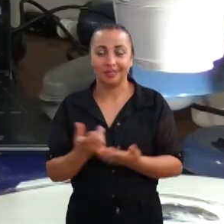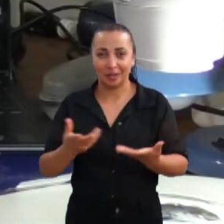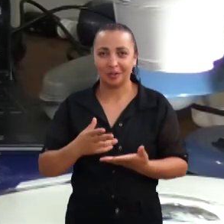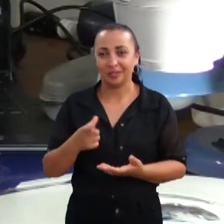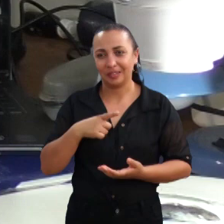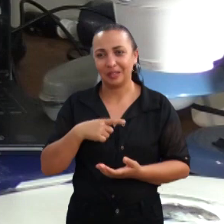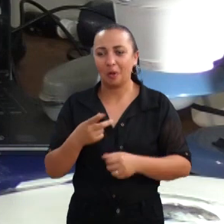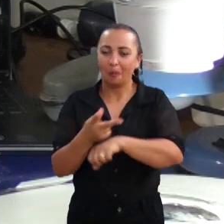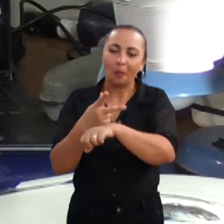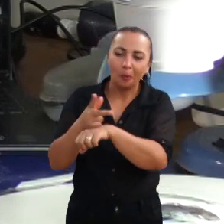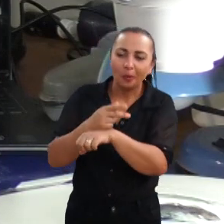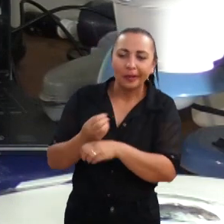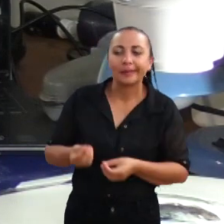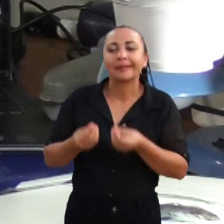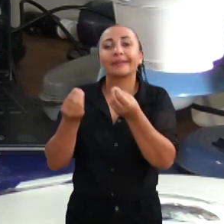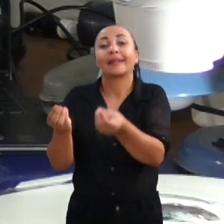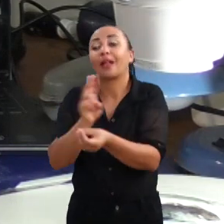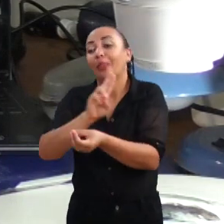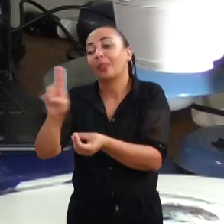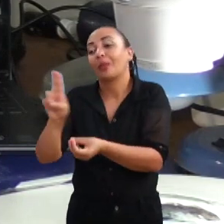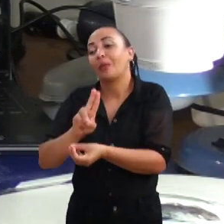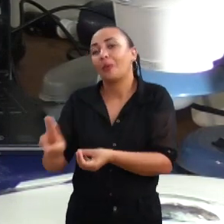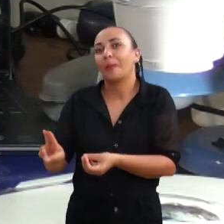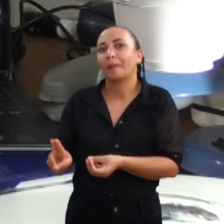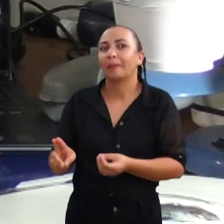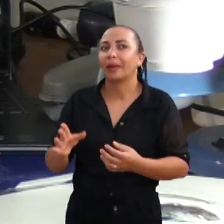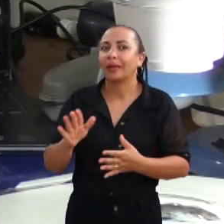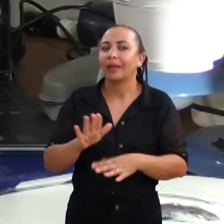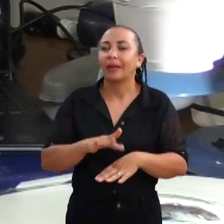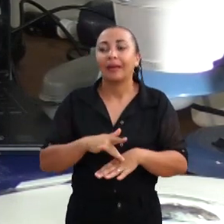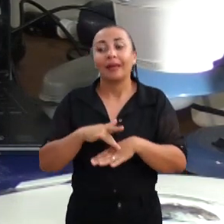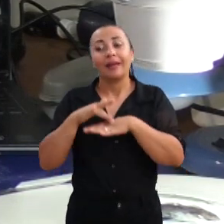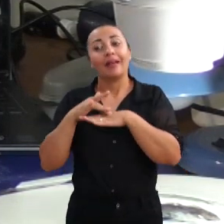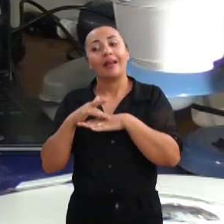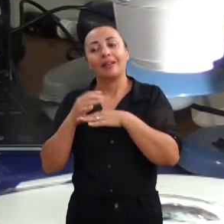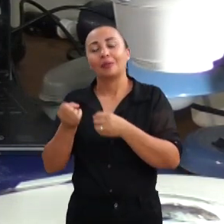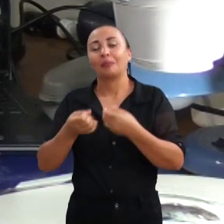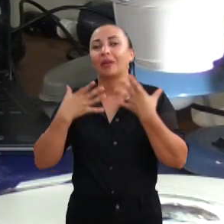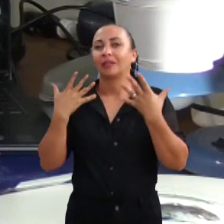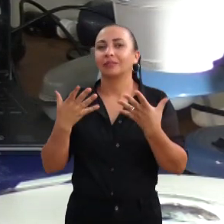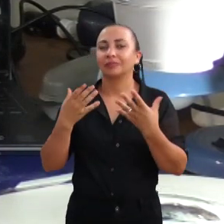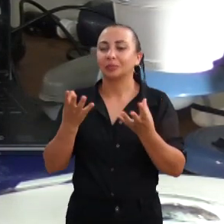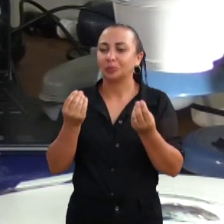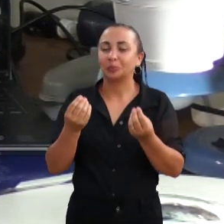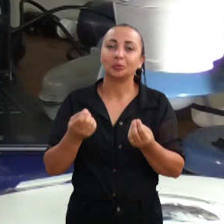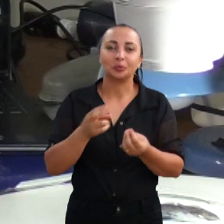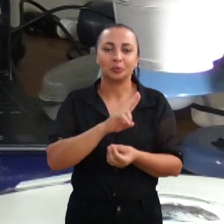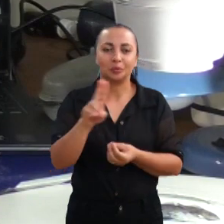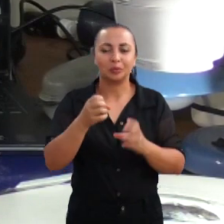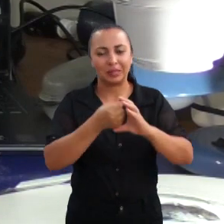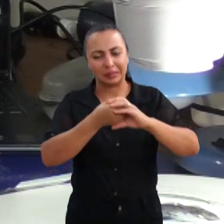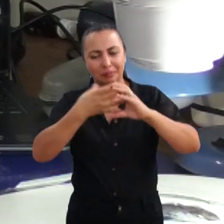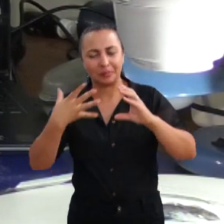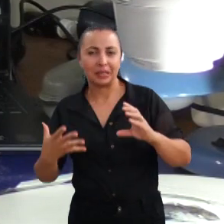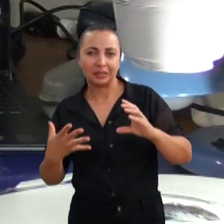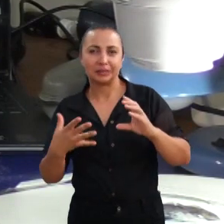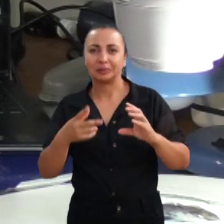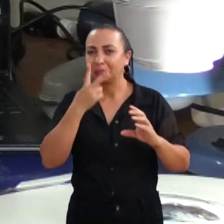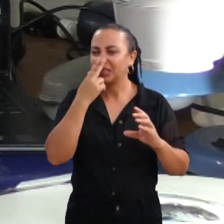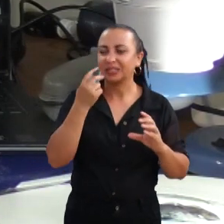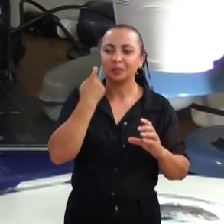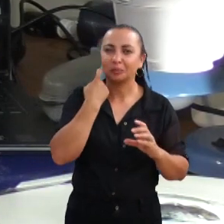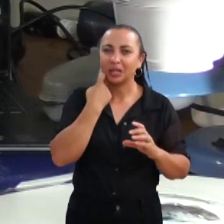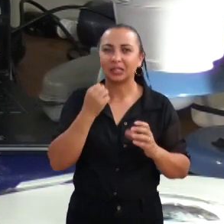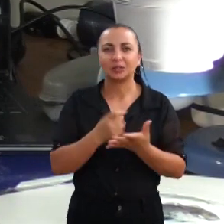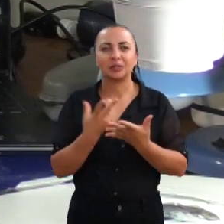eu tenho procurado colocar nomes, sabe, um pouco chamativo. A gente muitas vezes, a maioria das espécies, a gente colocava uma característica